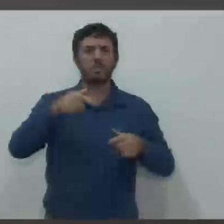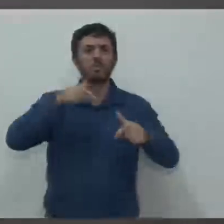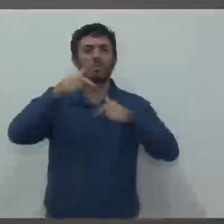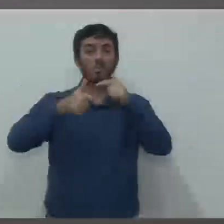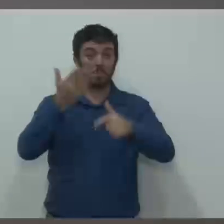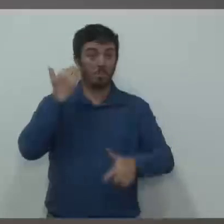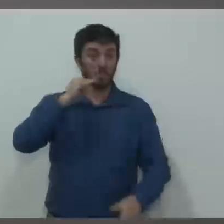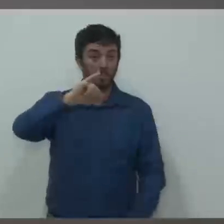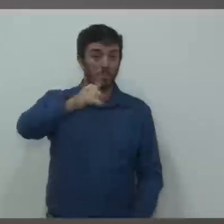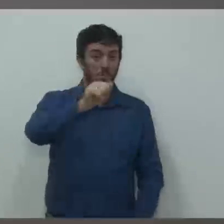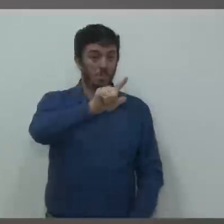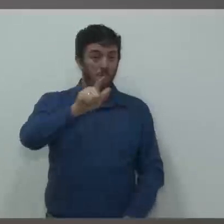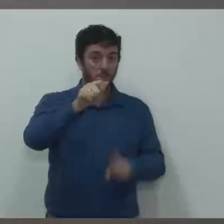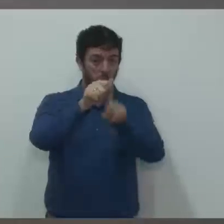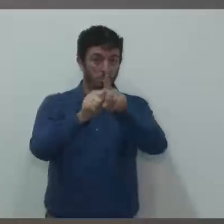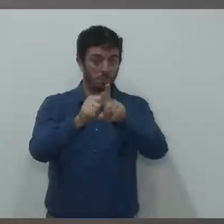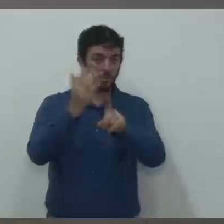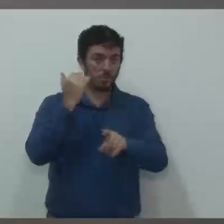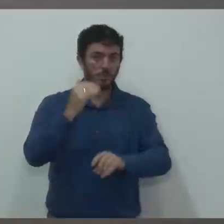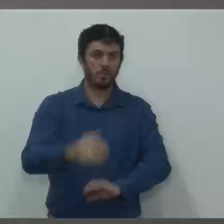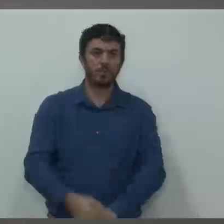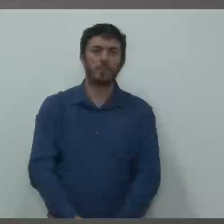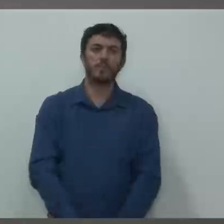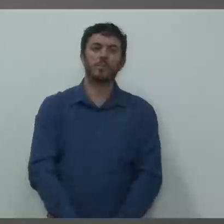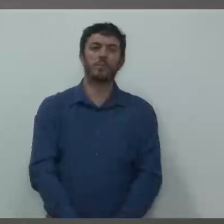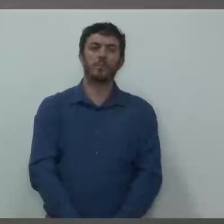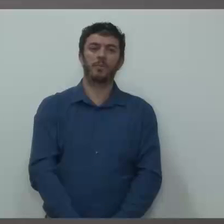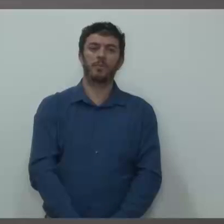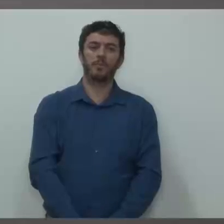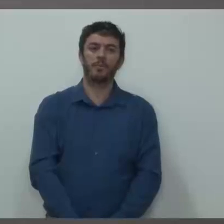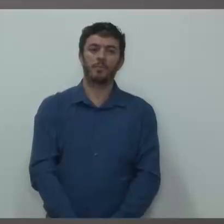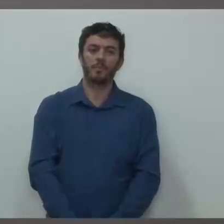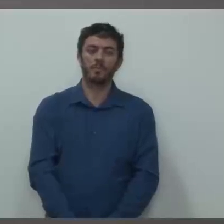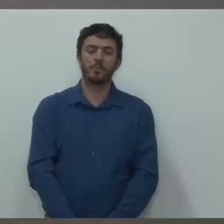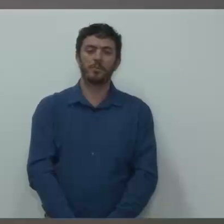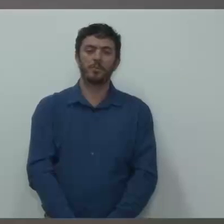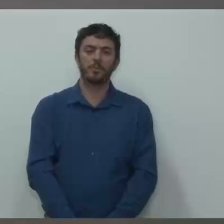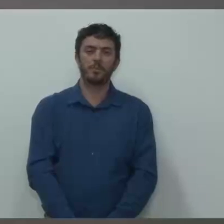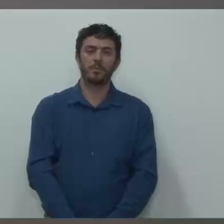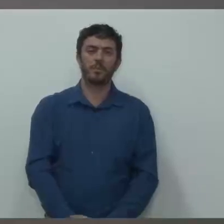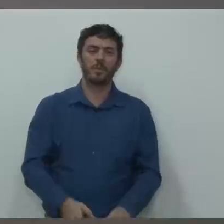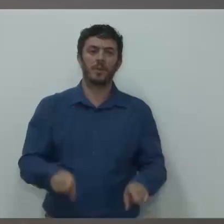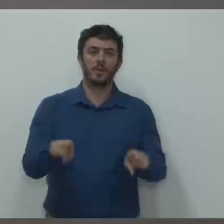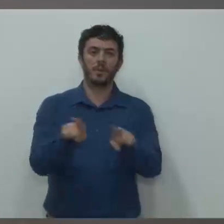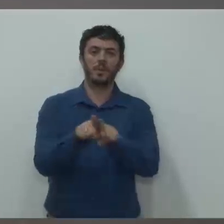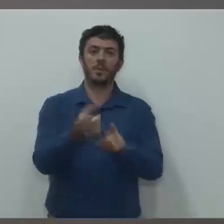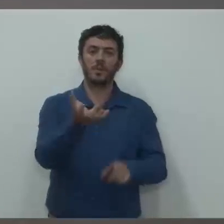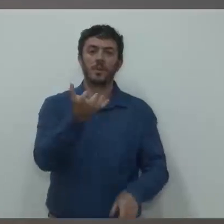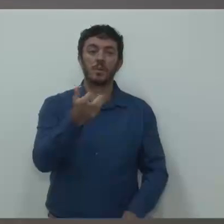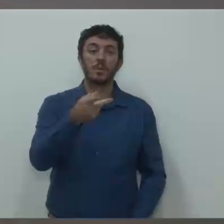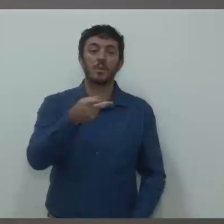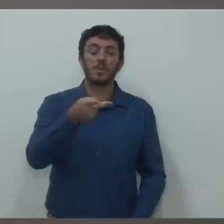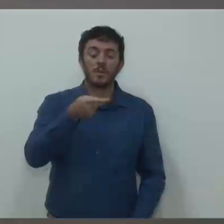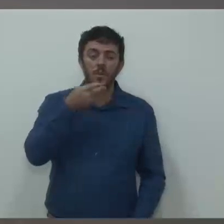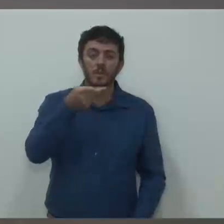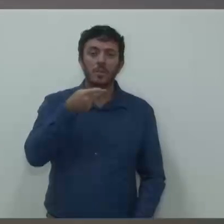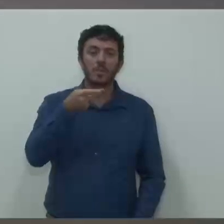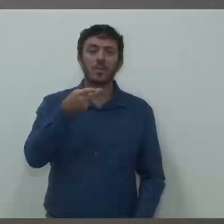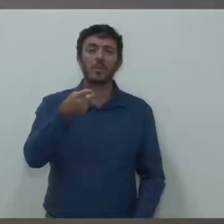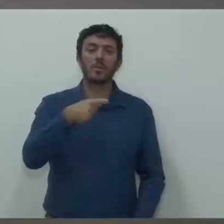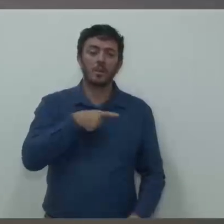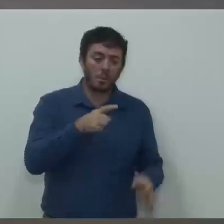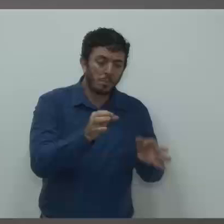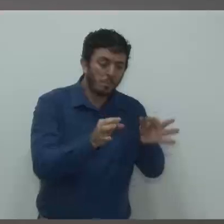julho. Eu quero falar também, pode tirar isso a foto? Quero falar um pouquinho sobre o plano de diretor